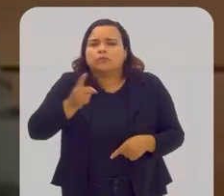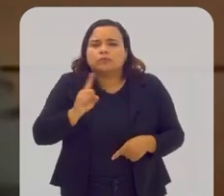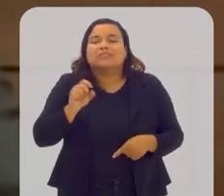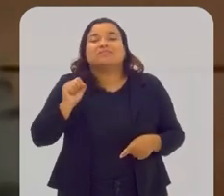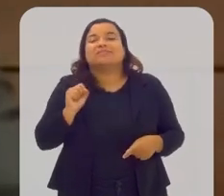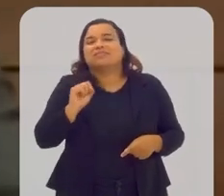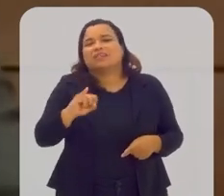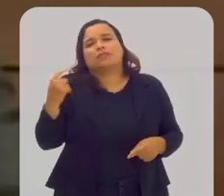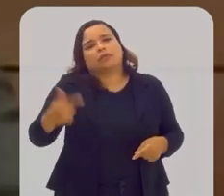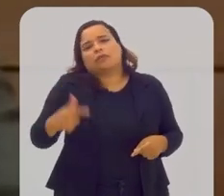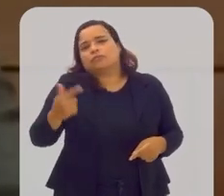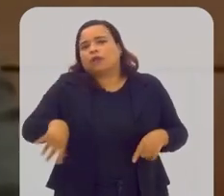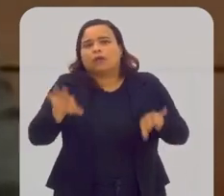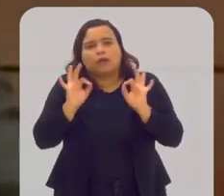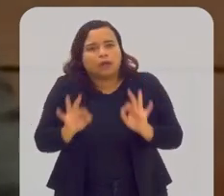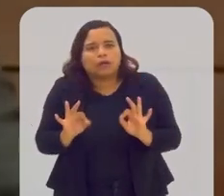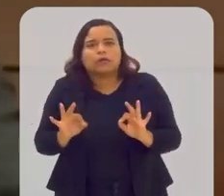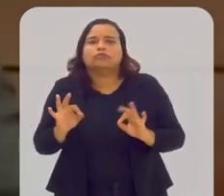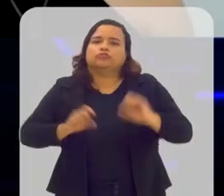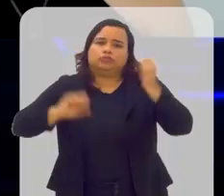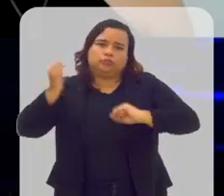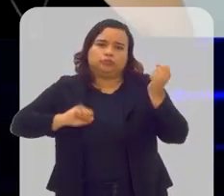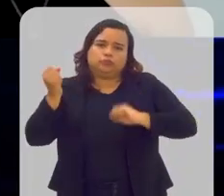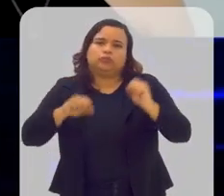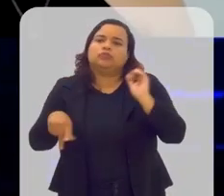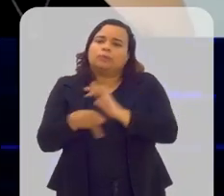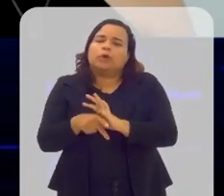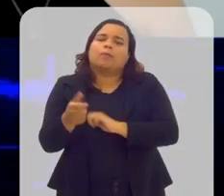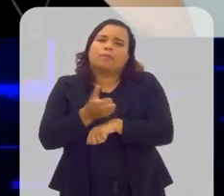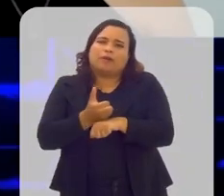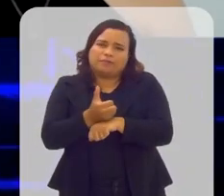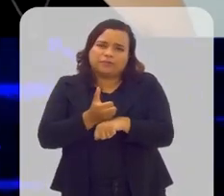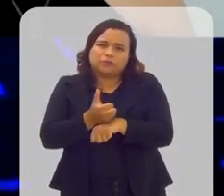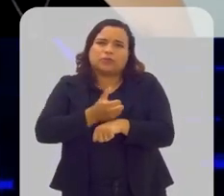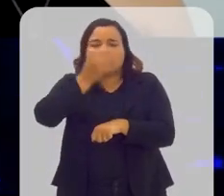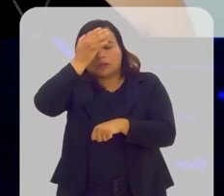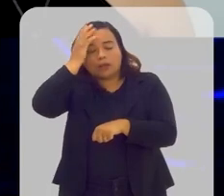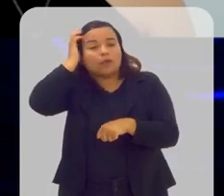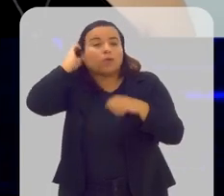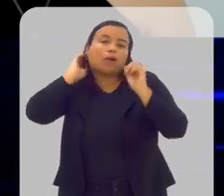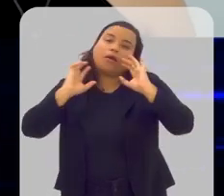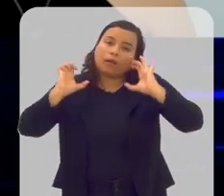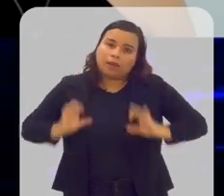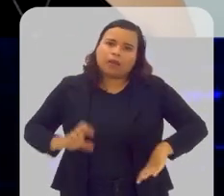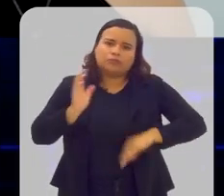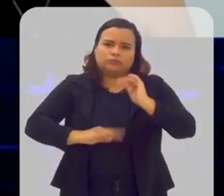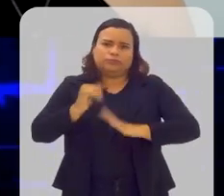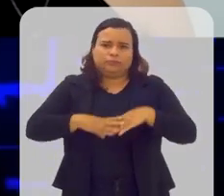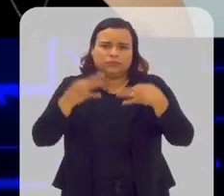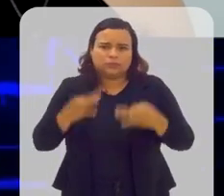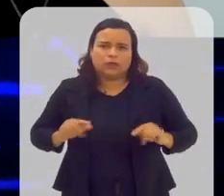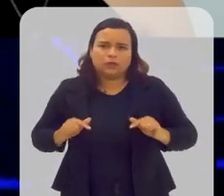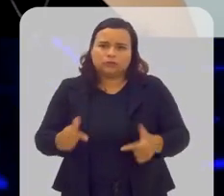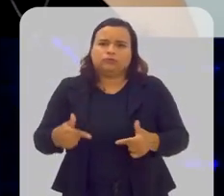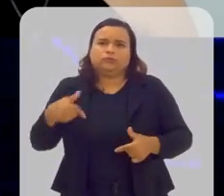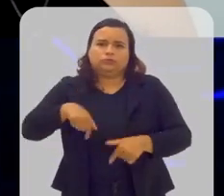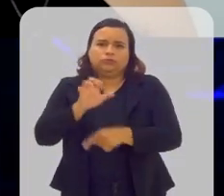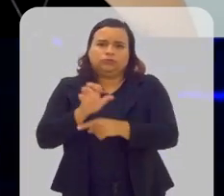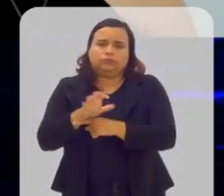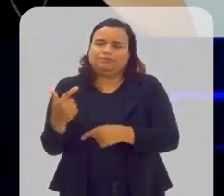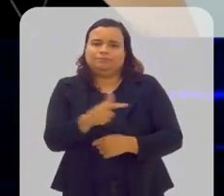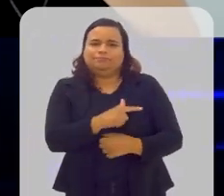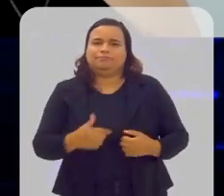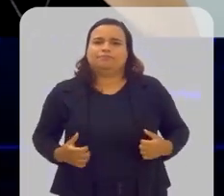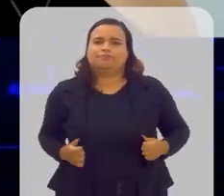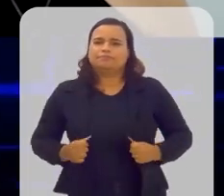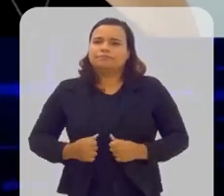não protege a sociedade se a gente não tiver efetivamente garantindo que aquela indústria e aquele profissional éticos, competentes, estejam atuando no